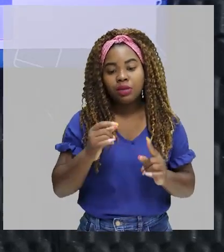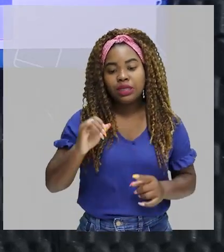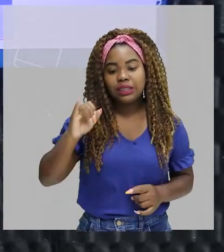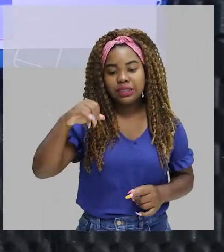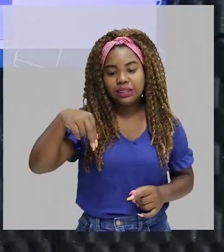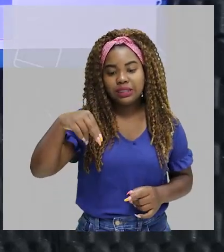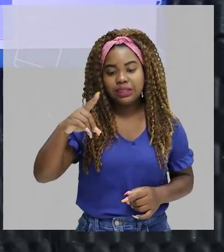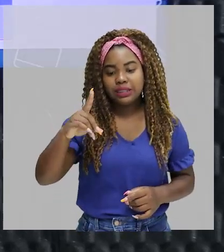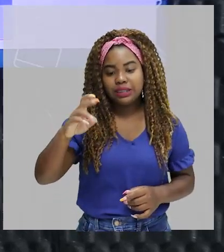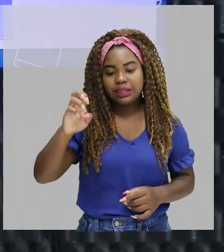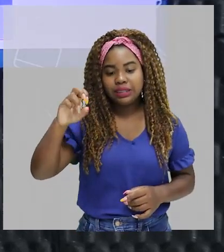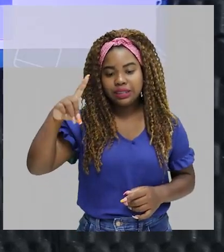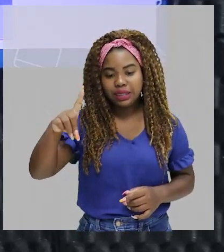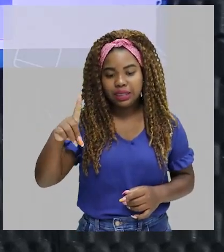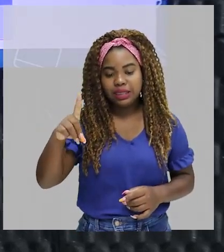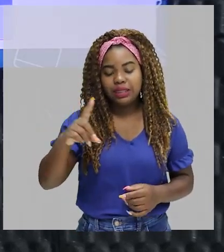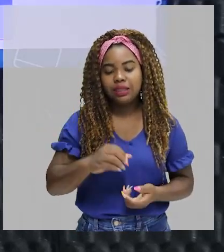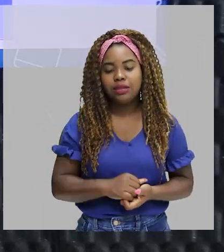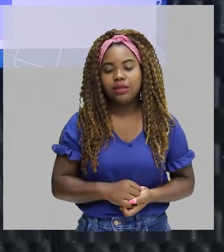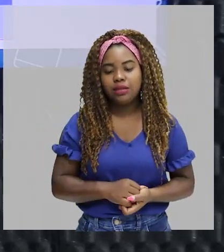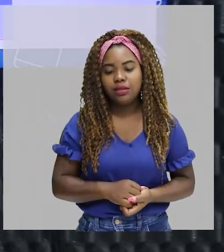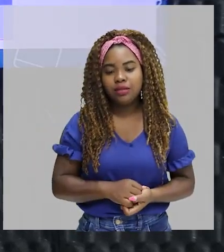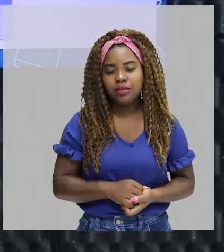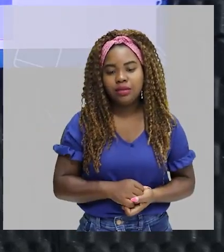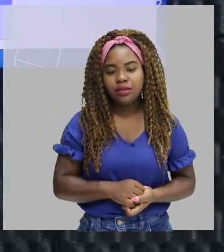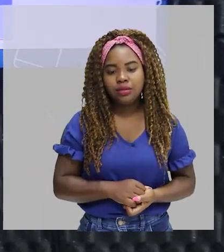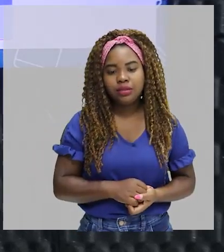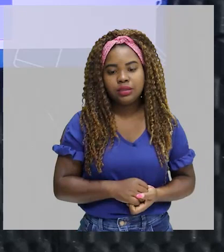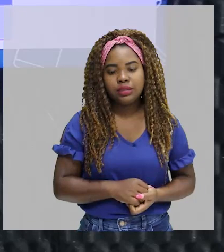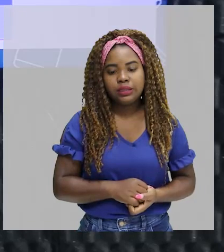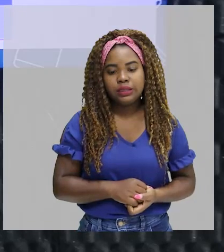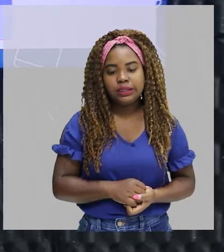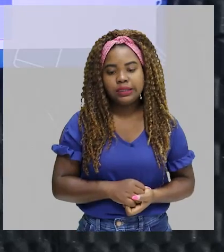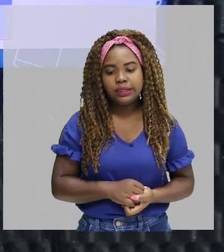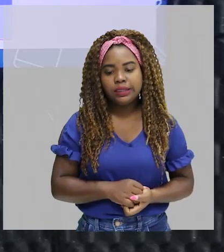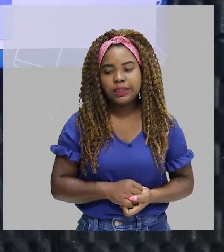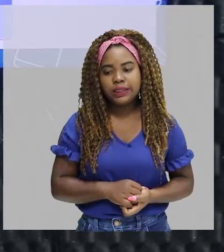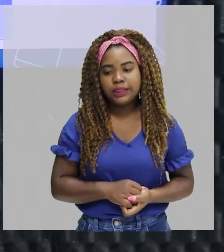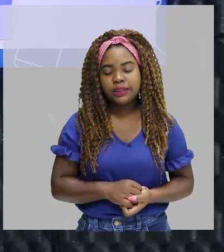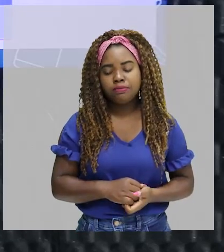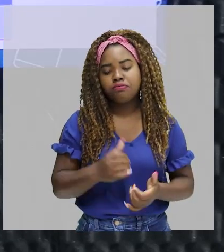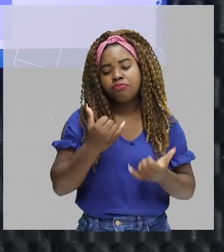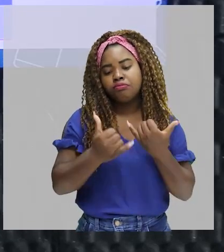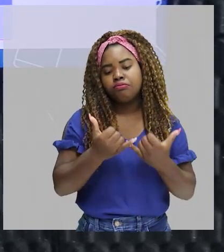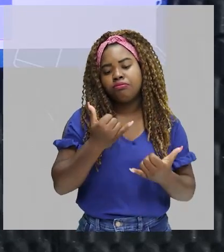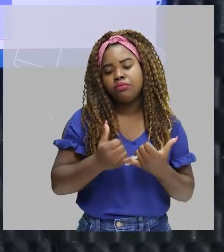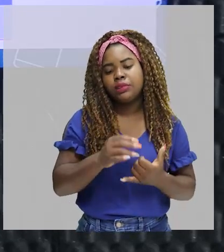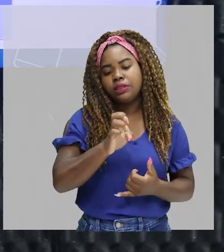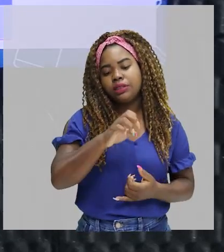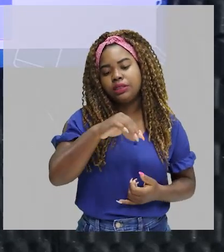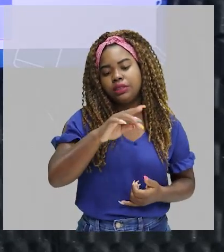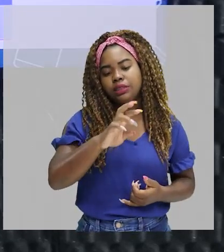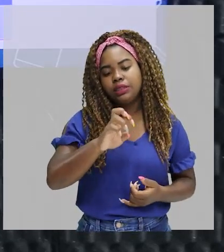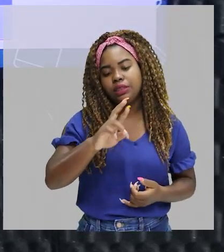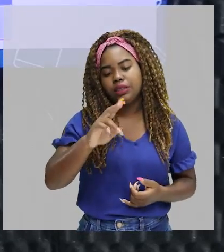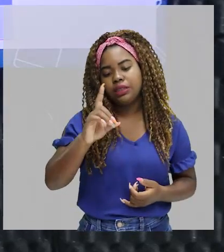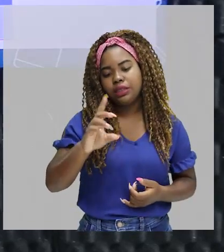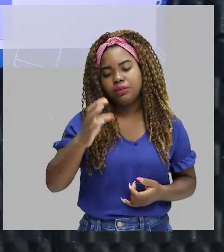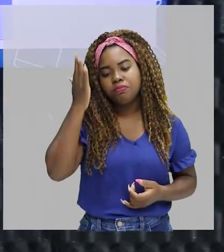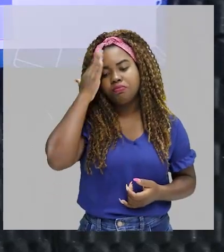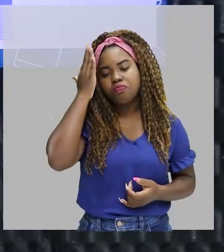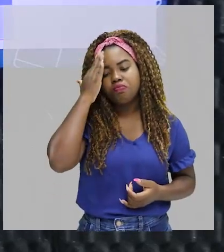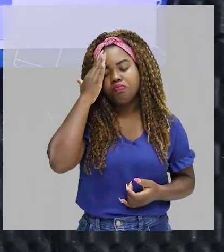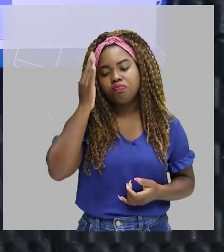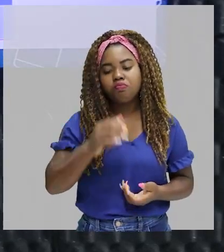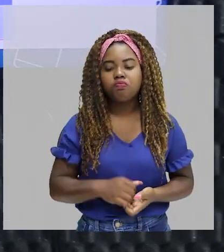é intend, tá? Pretender, intend, mas intend parece com entender, bom?